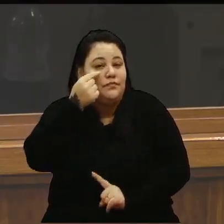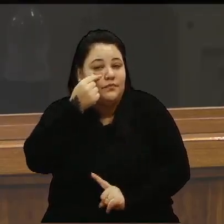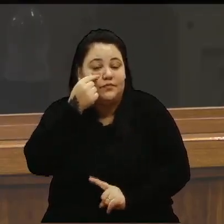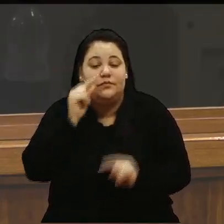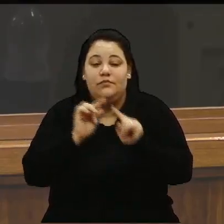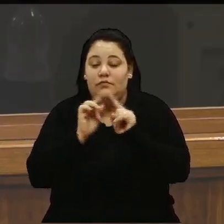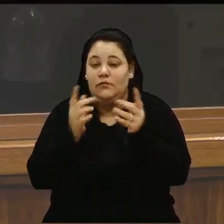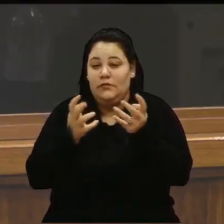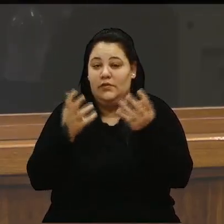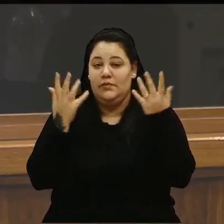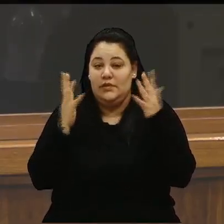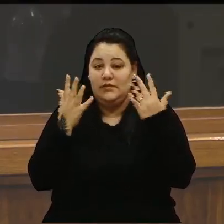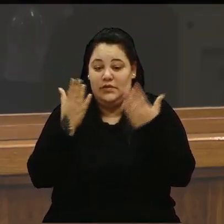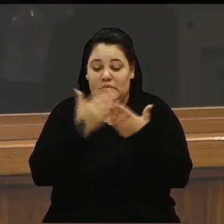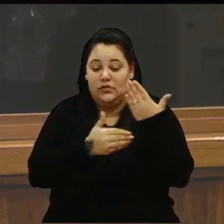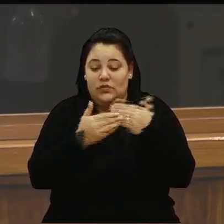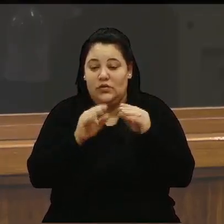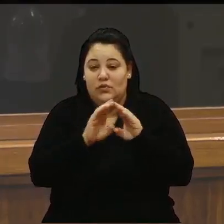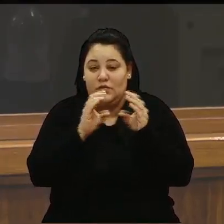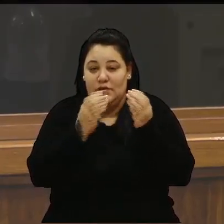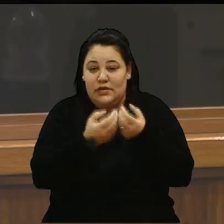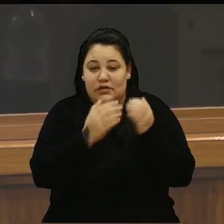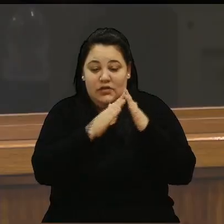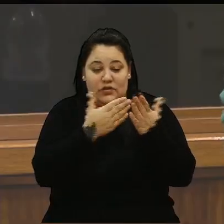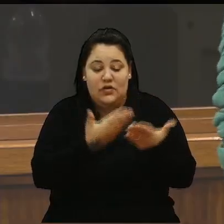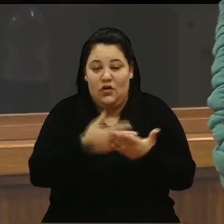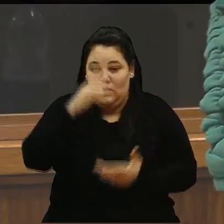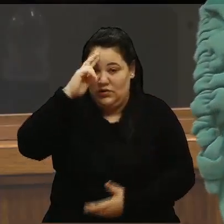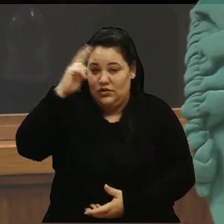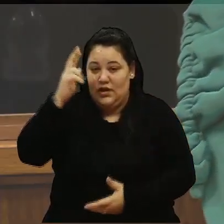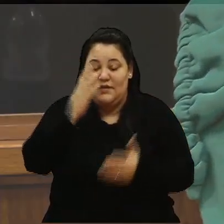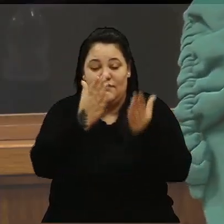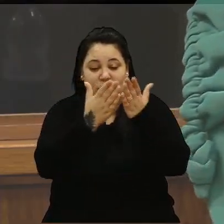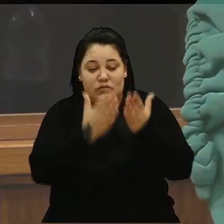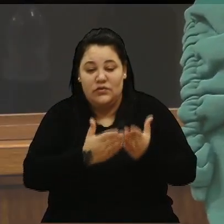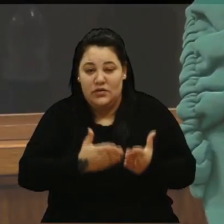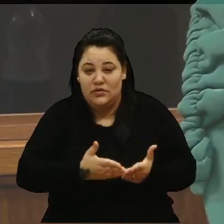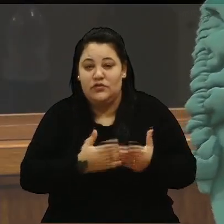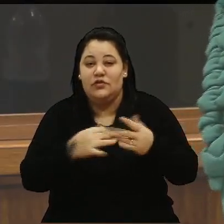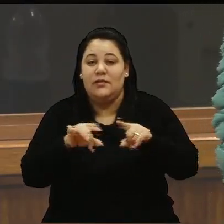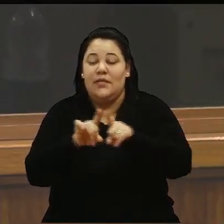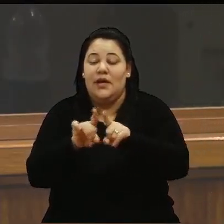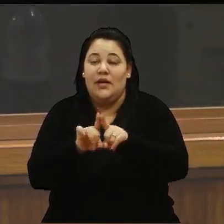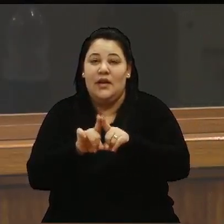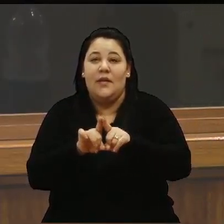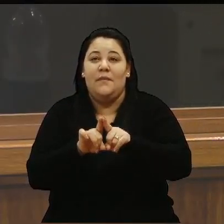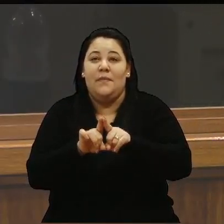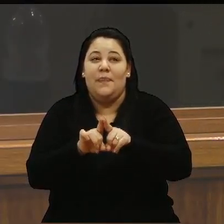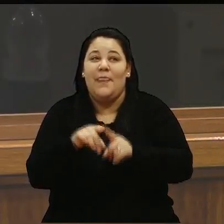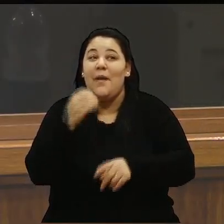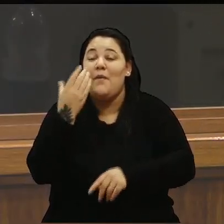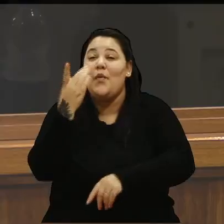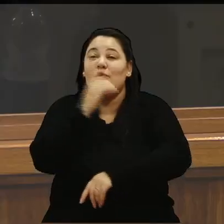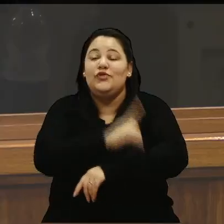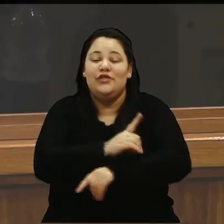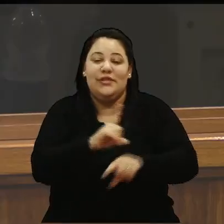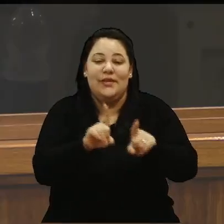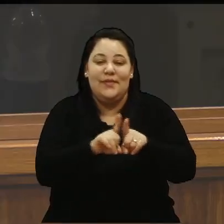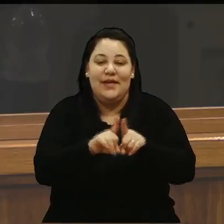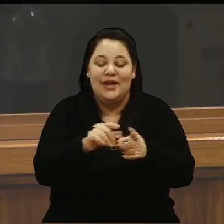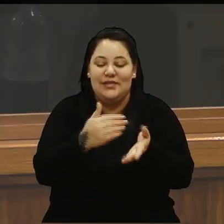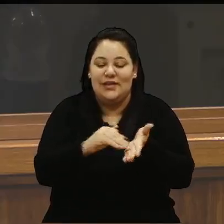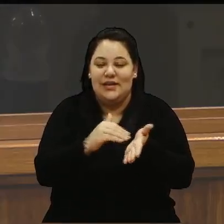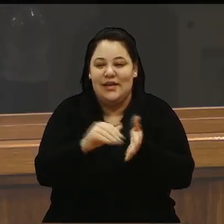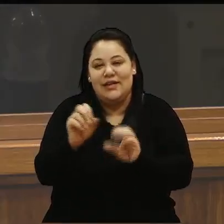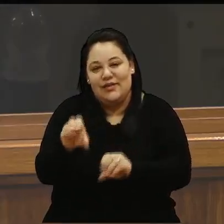parabenizar toda a comunidade escolar, a direção, estudantes. Bom dia também à secretária da